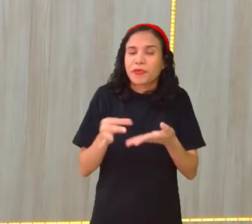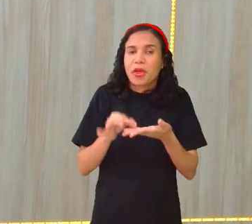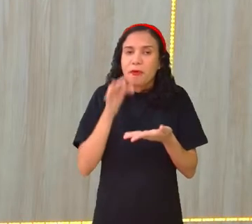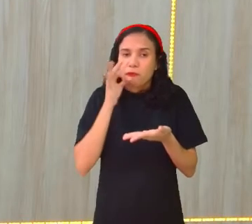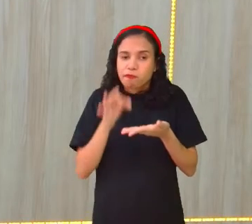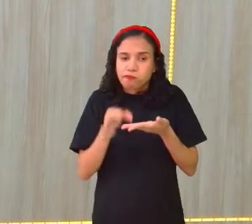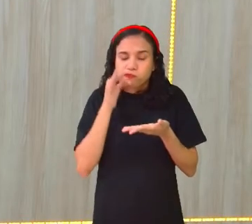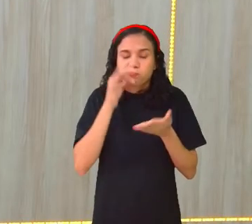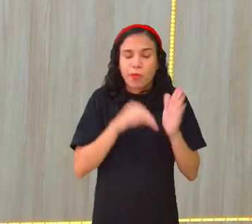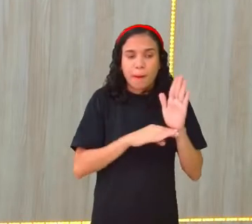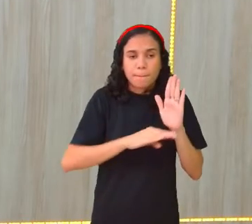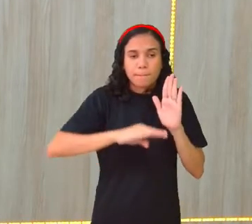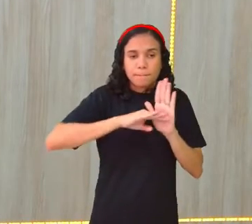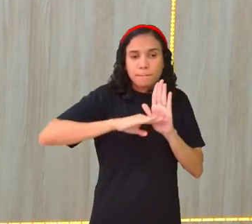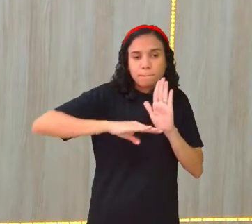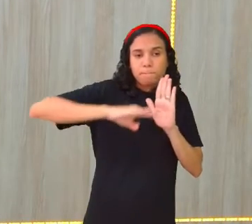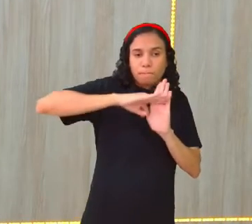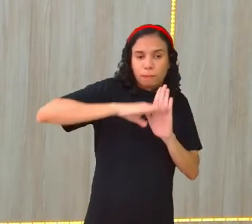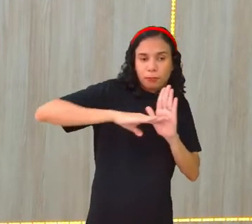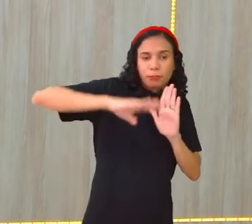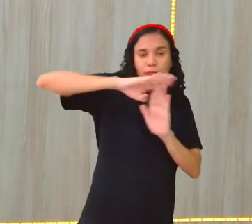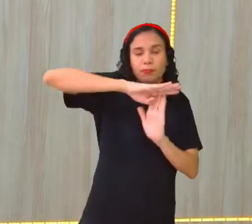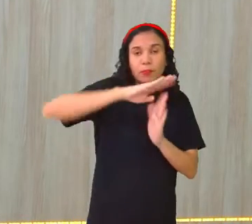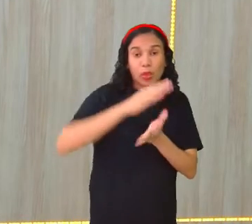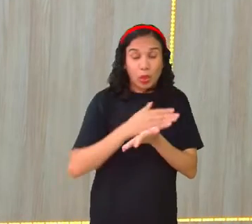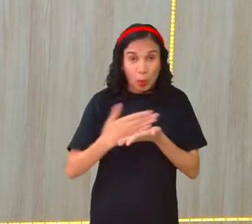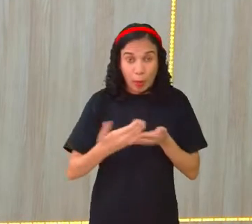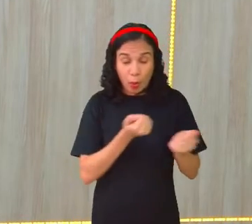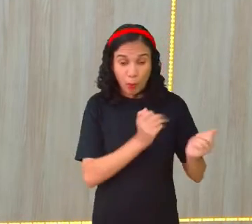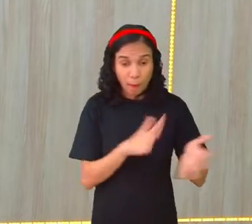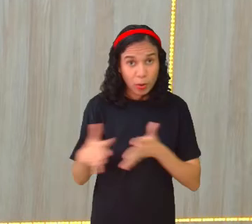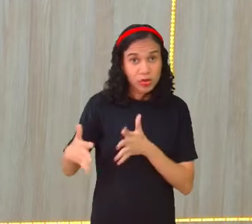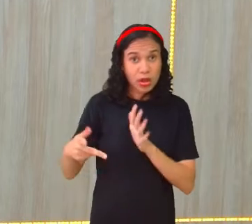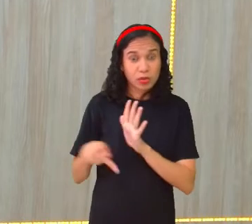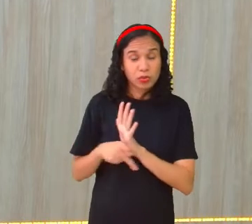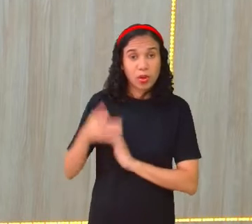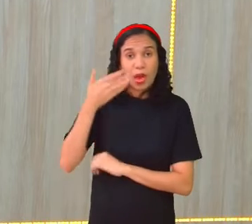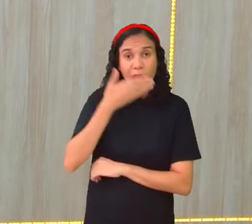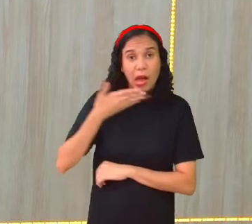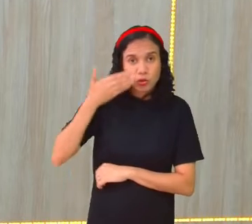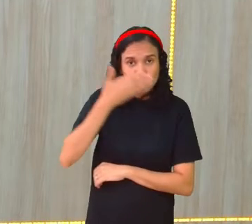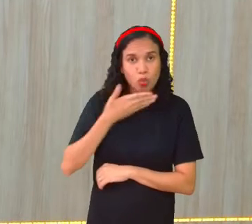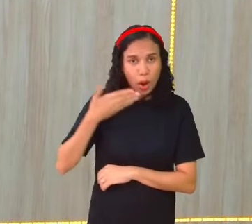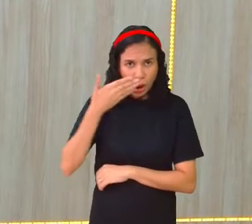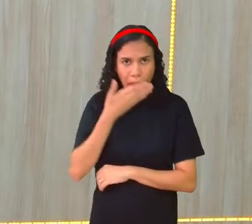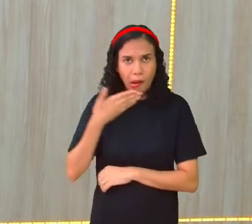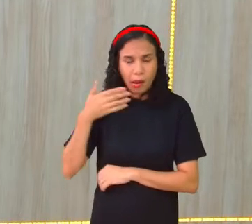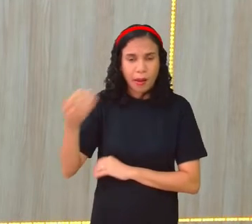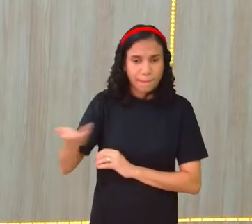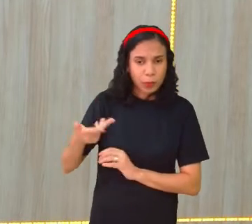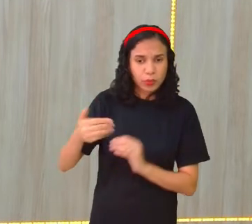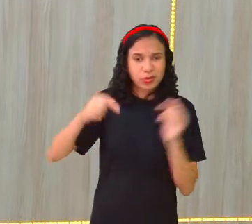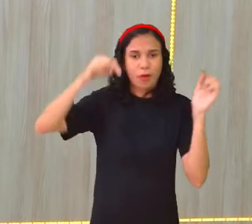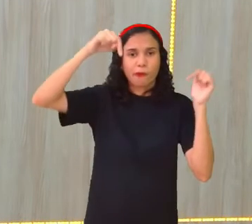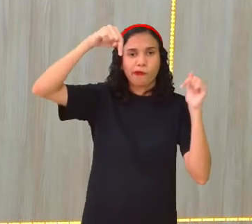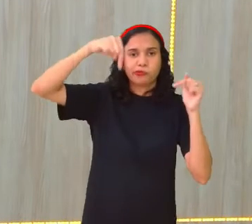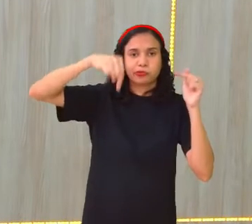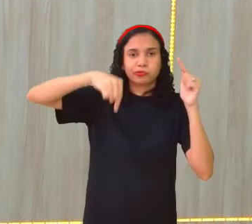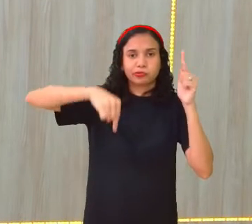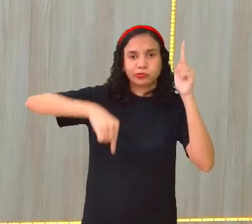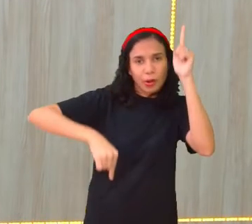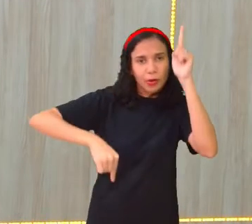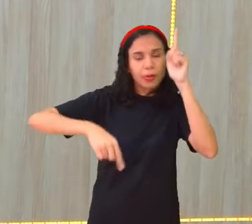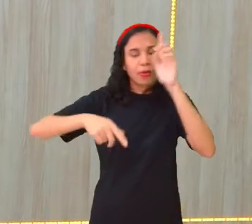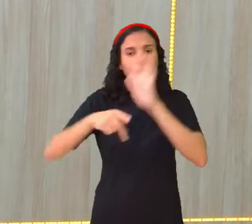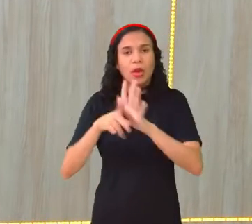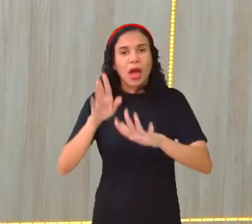expandir, o processo ali da produção do açúcar começa a está em decadência, né? Cair. Então, muitas